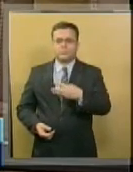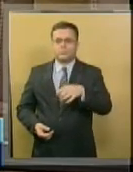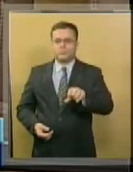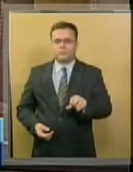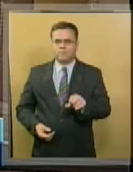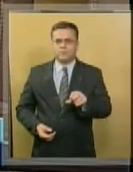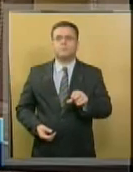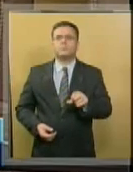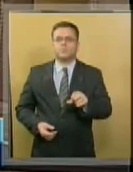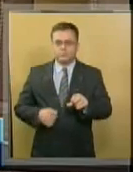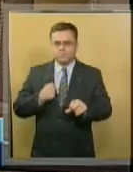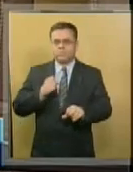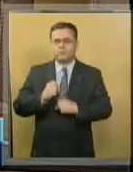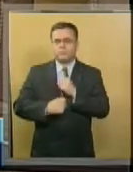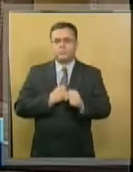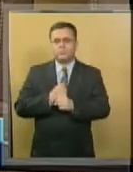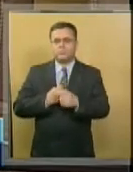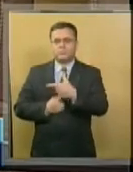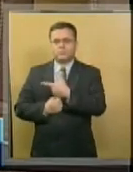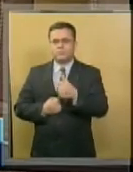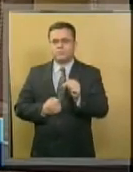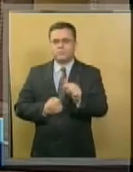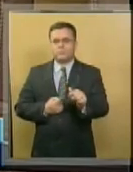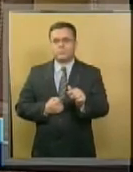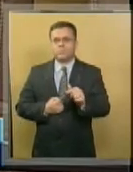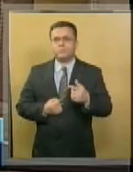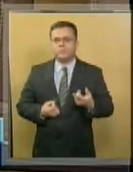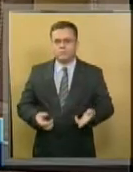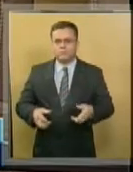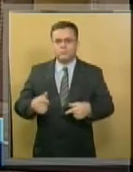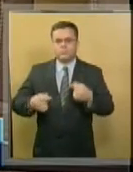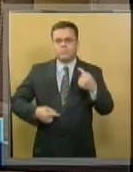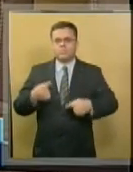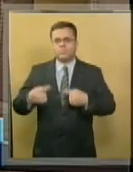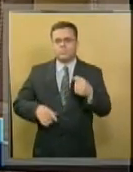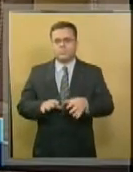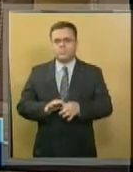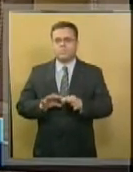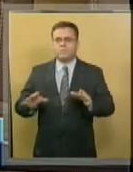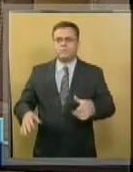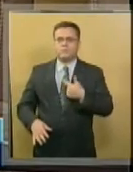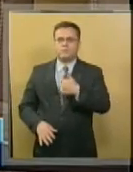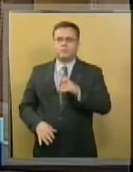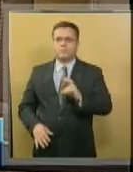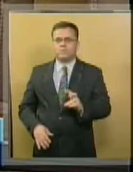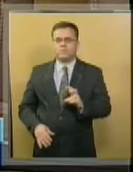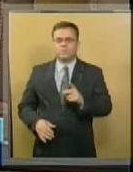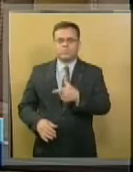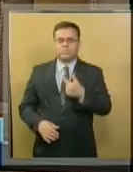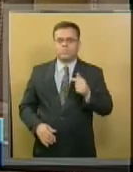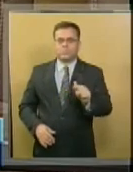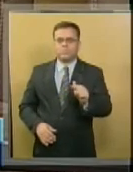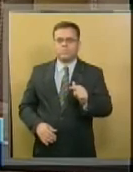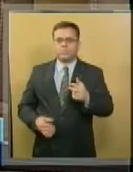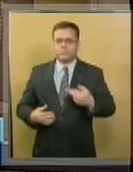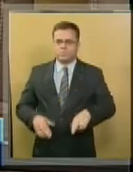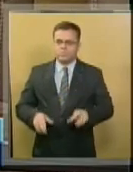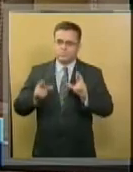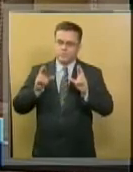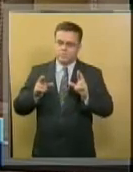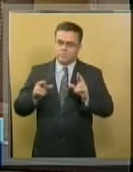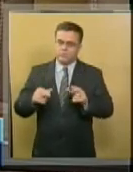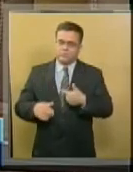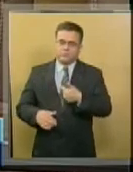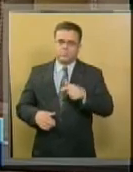39, todos do ano de 2017. E em discussão única, as moções de número 25 de 2017, 28 de 2017